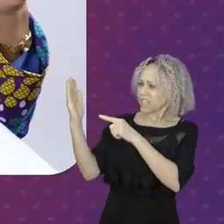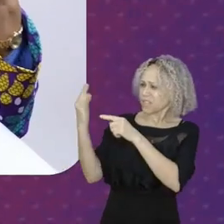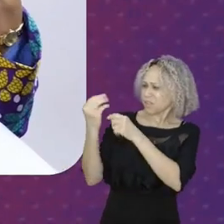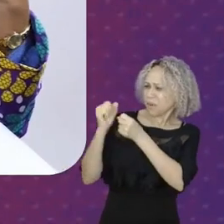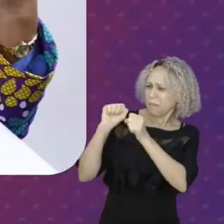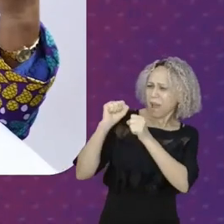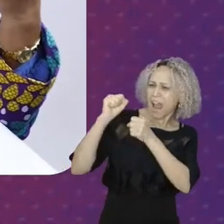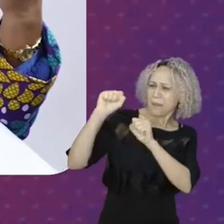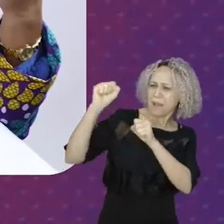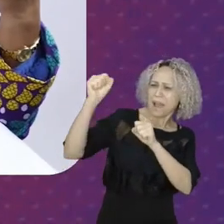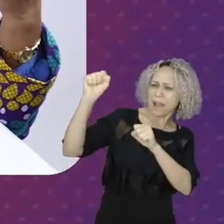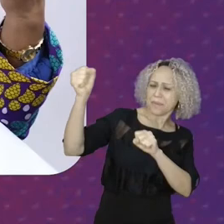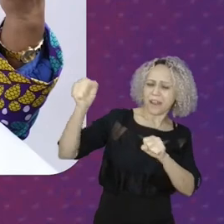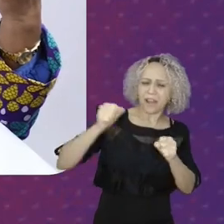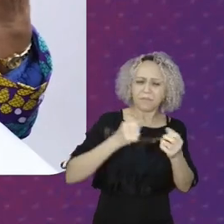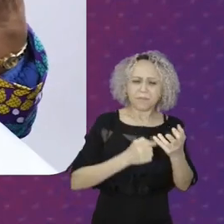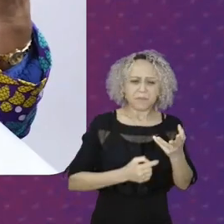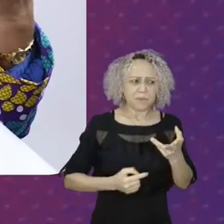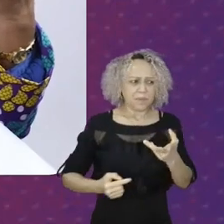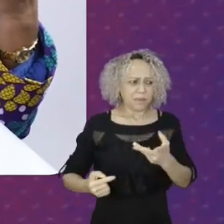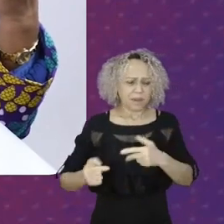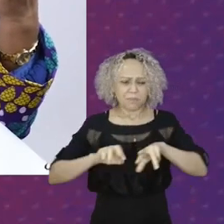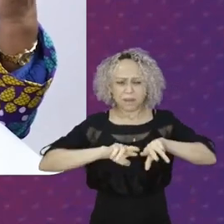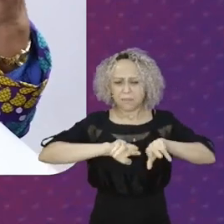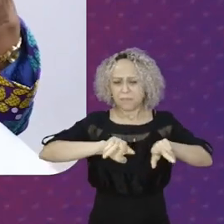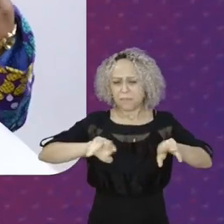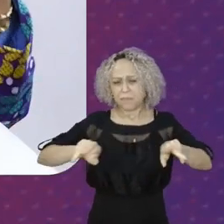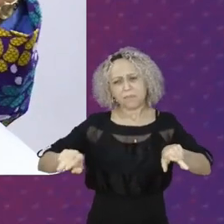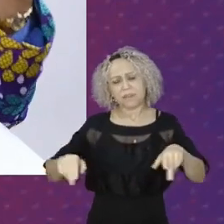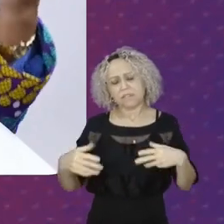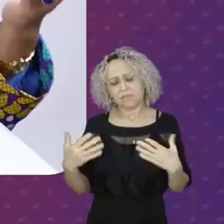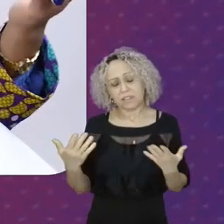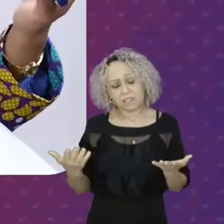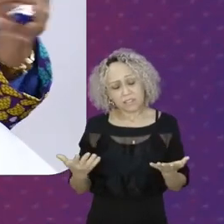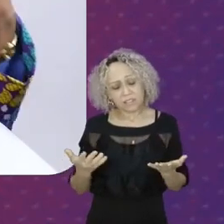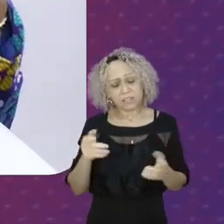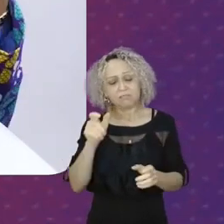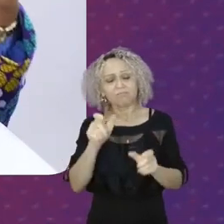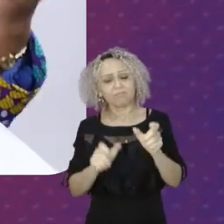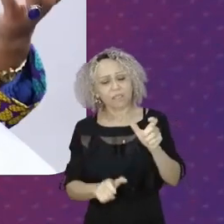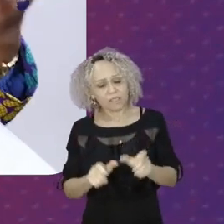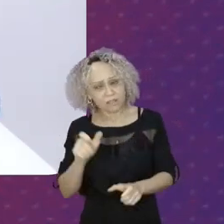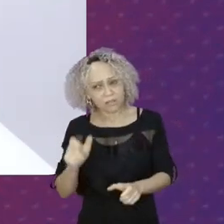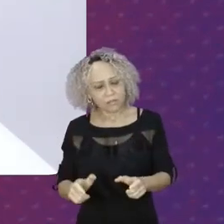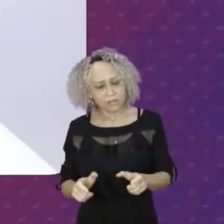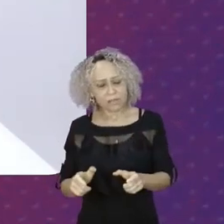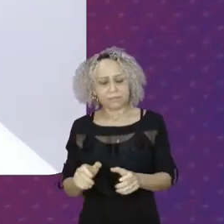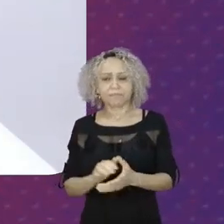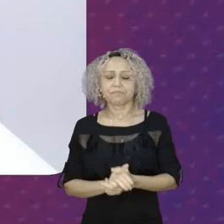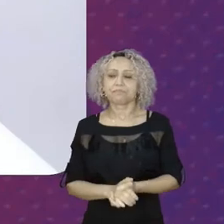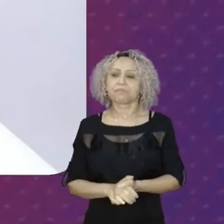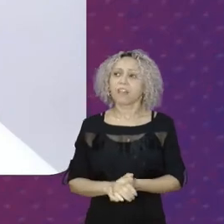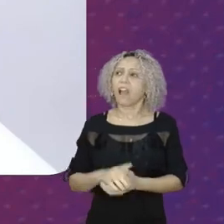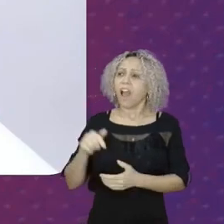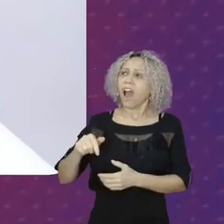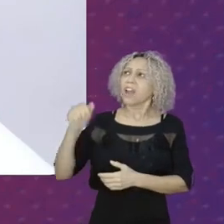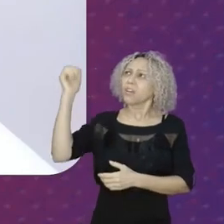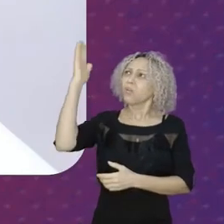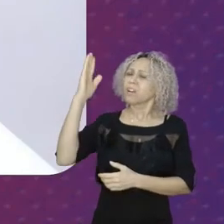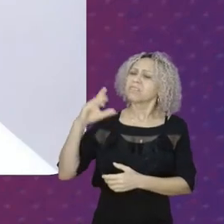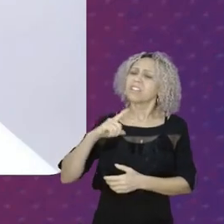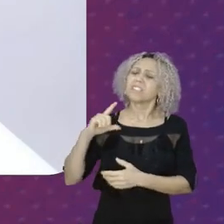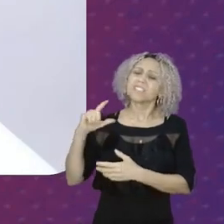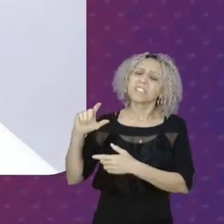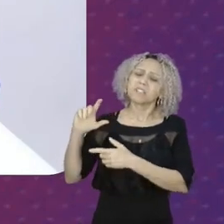país plural, né? Aqui nós temos dezenas, já foram centenas de povos